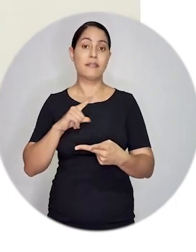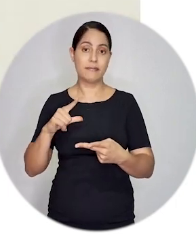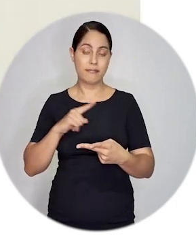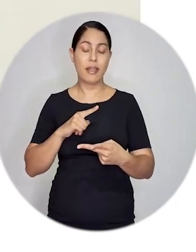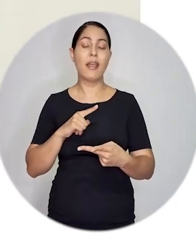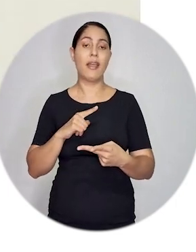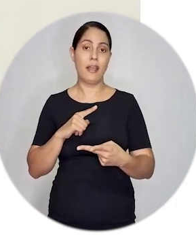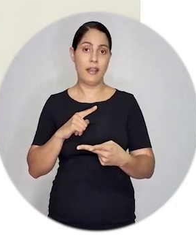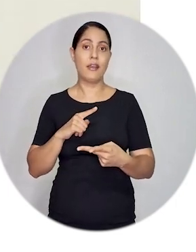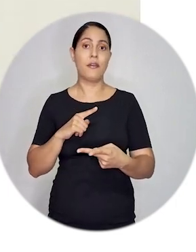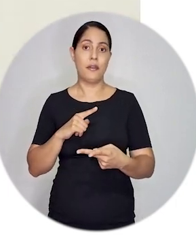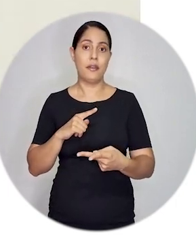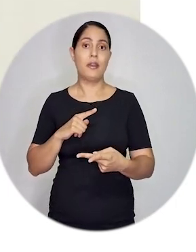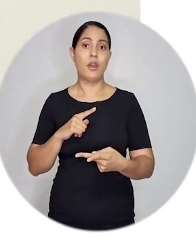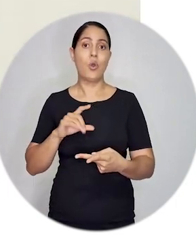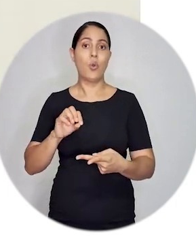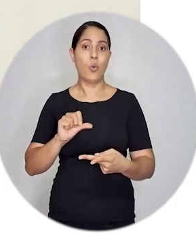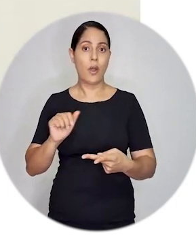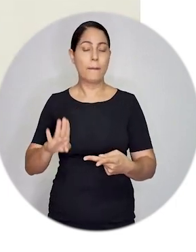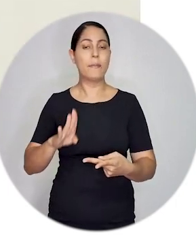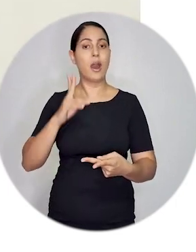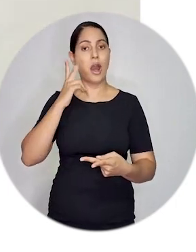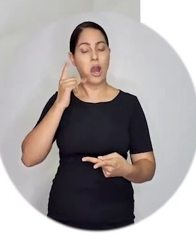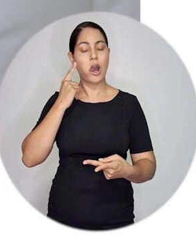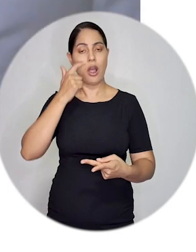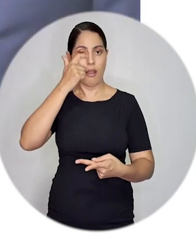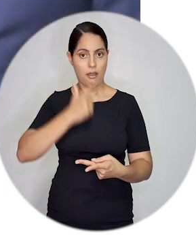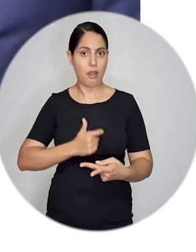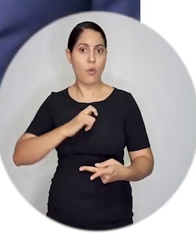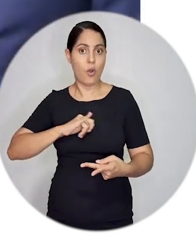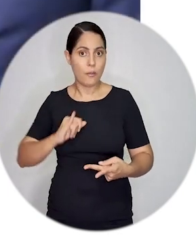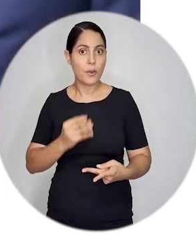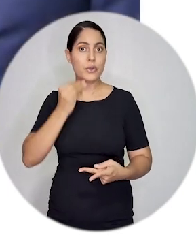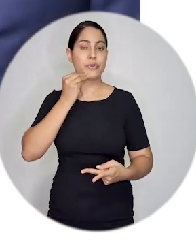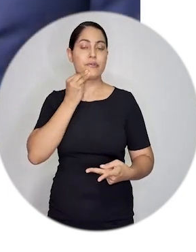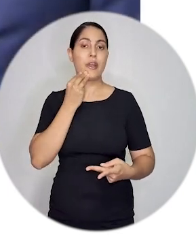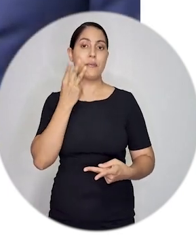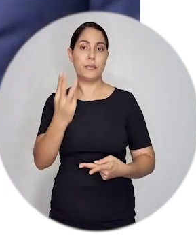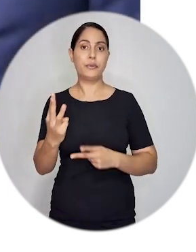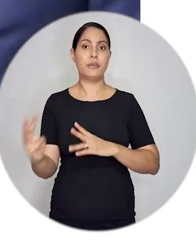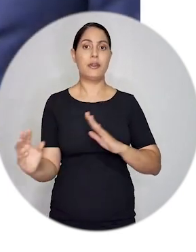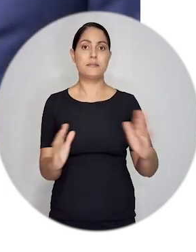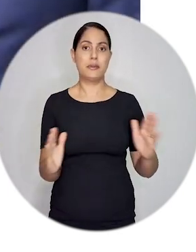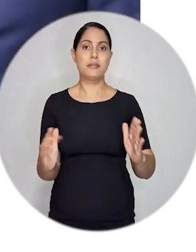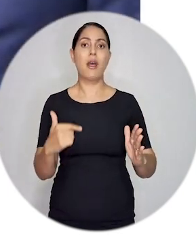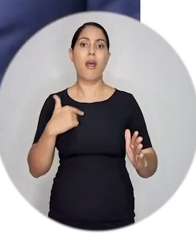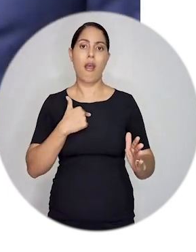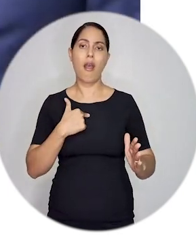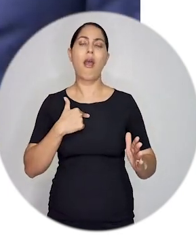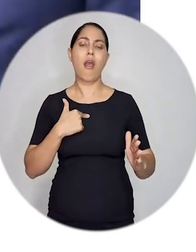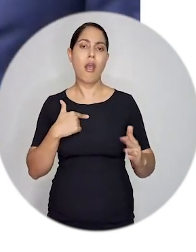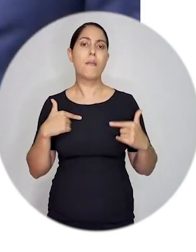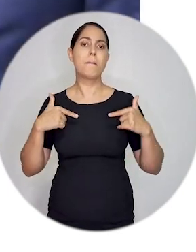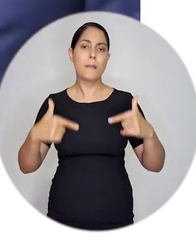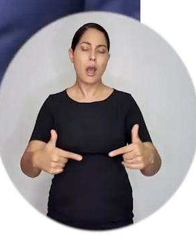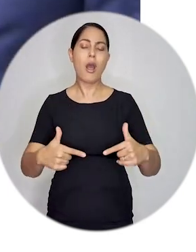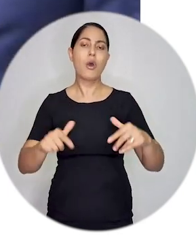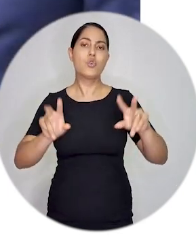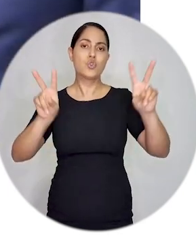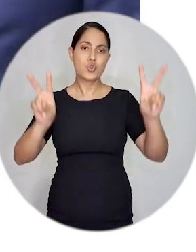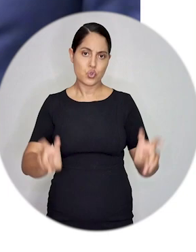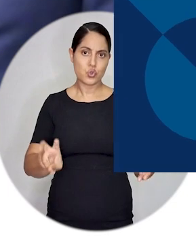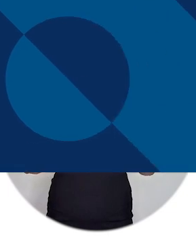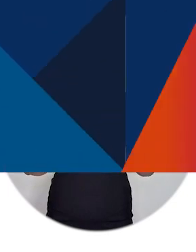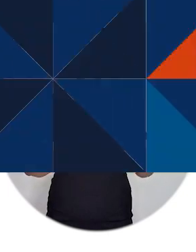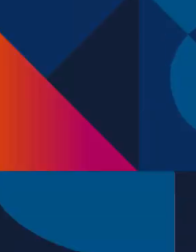né, pelo um trabalho também na OAB Ceará, onde eu tive a oportunidade, por 3 mandatos, conduzir a comissão